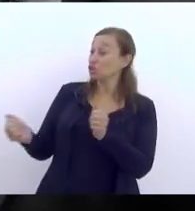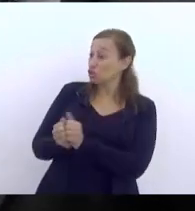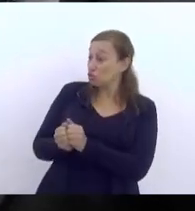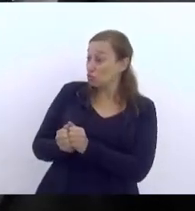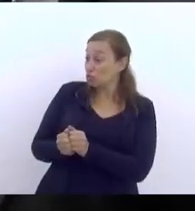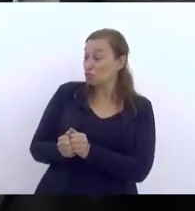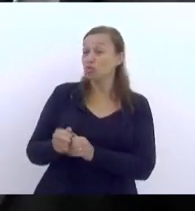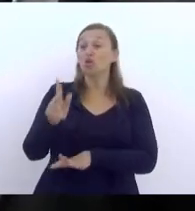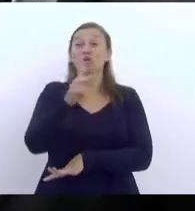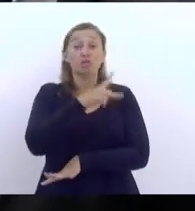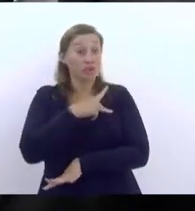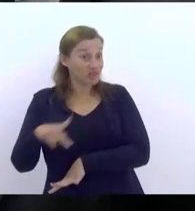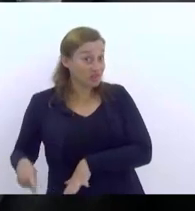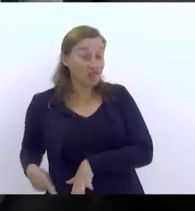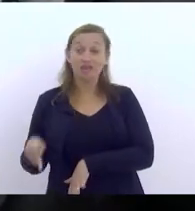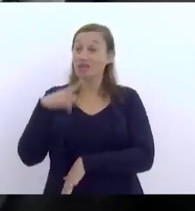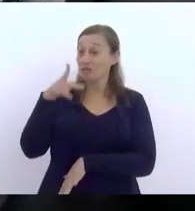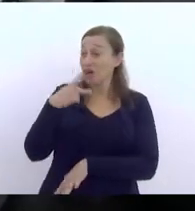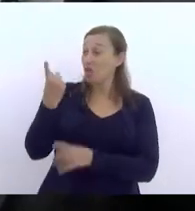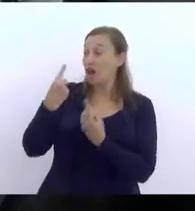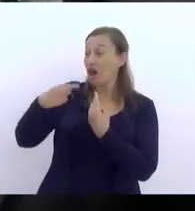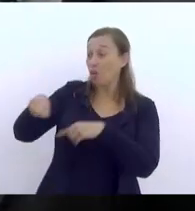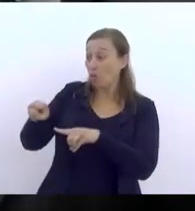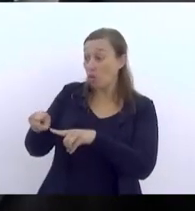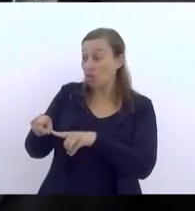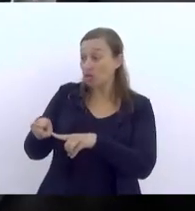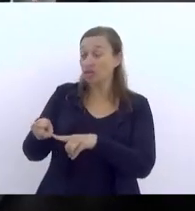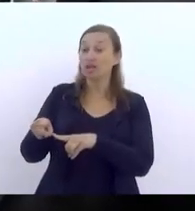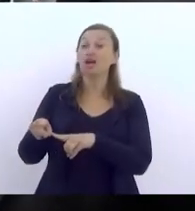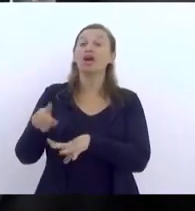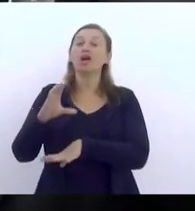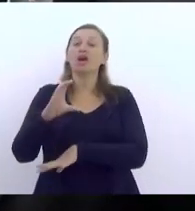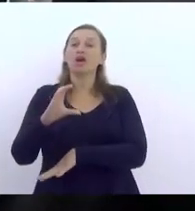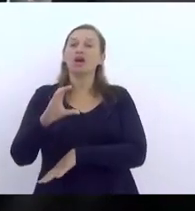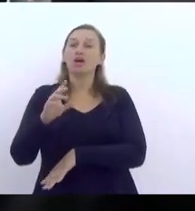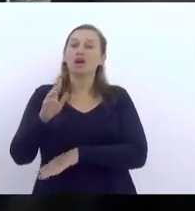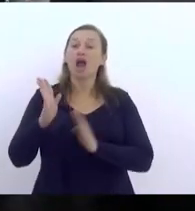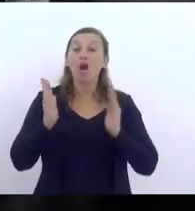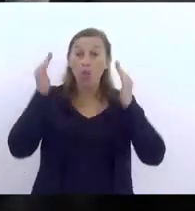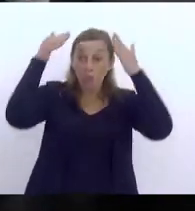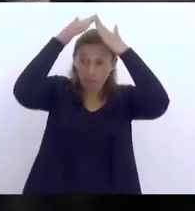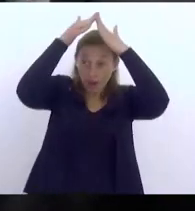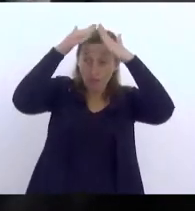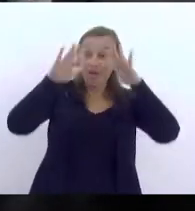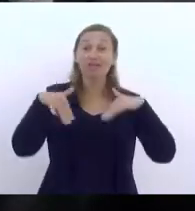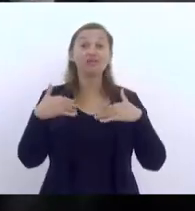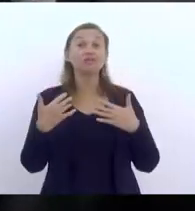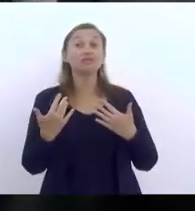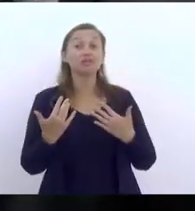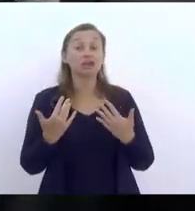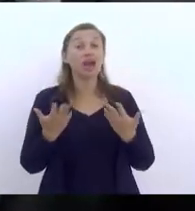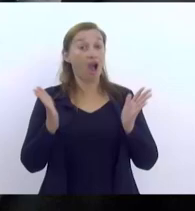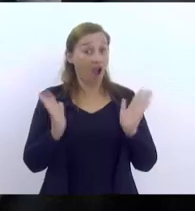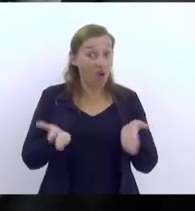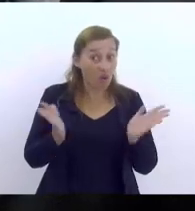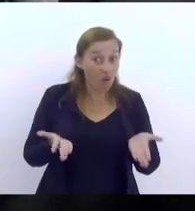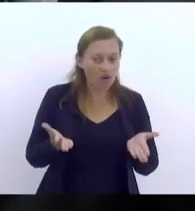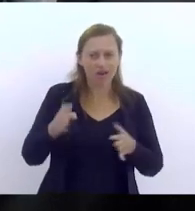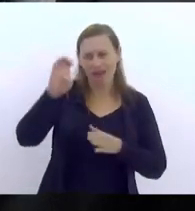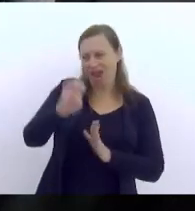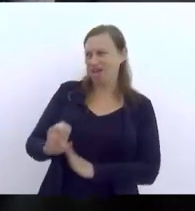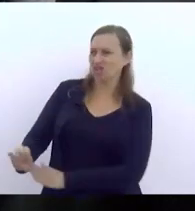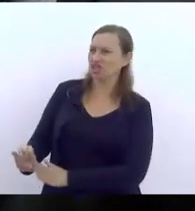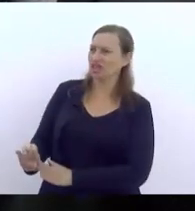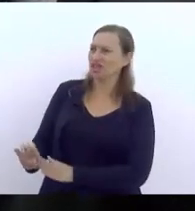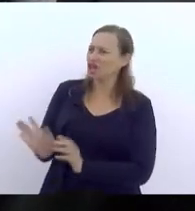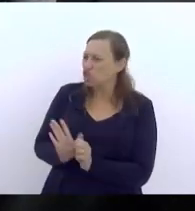seu presidente disse que era contrário ao Papa, à sua postura, e agora a esquerda vem com a